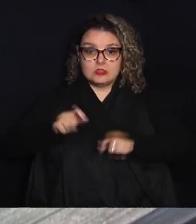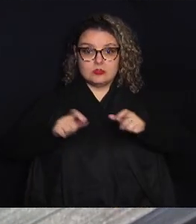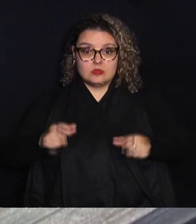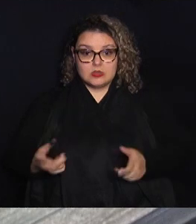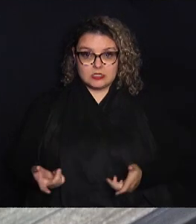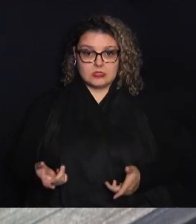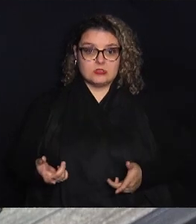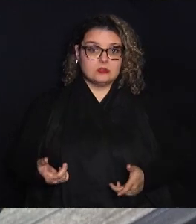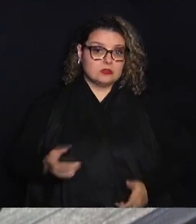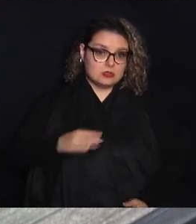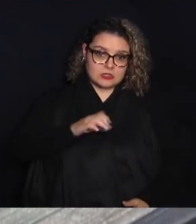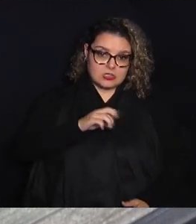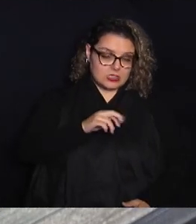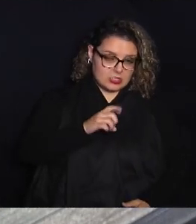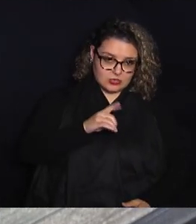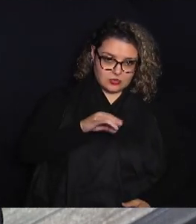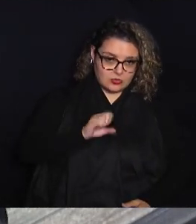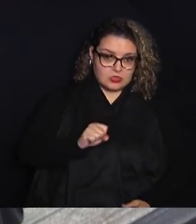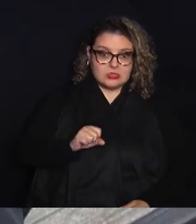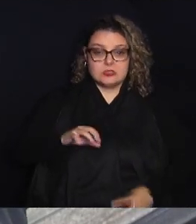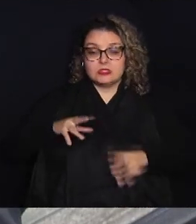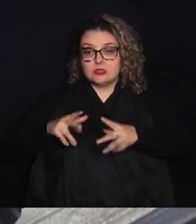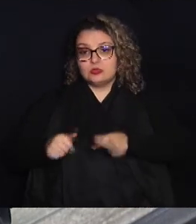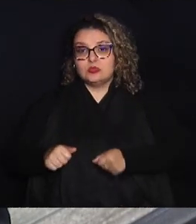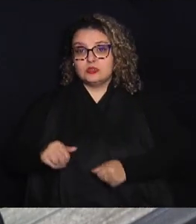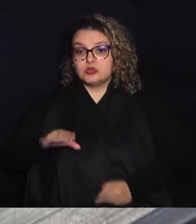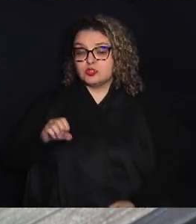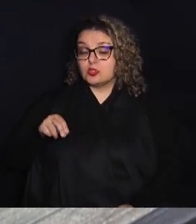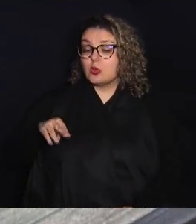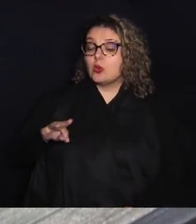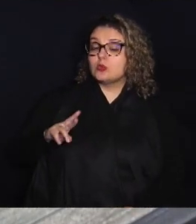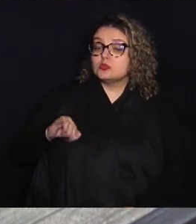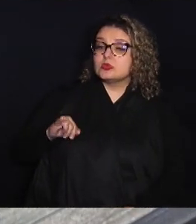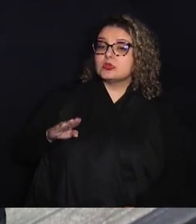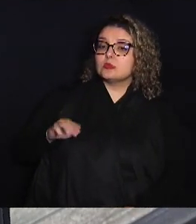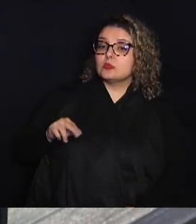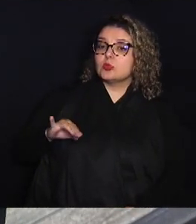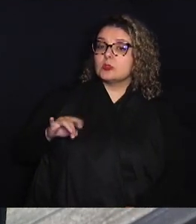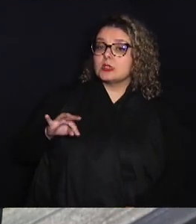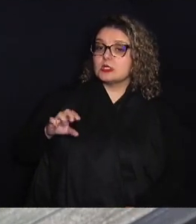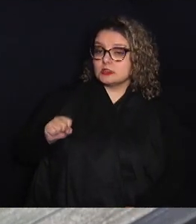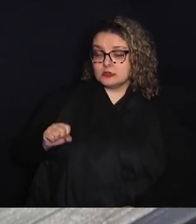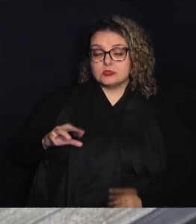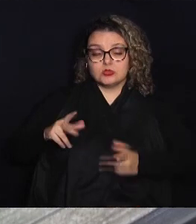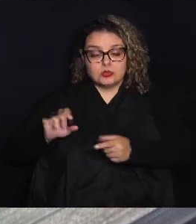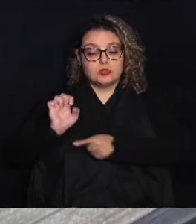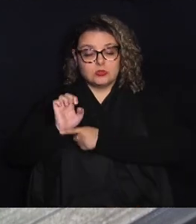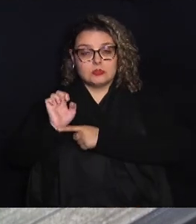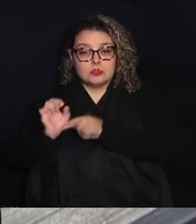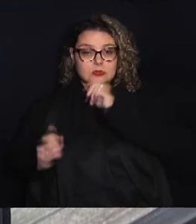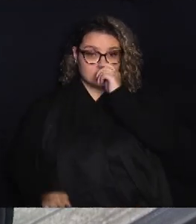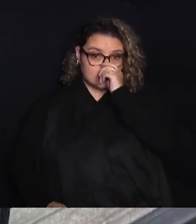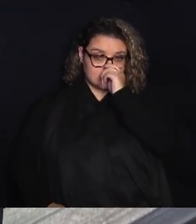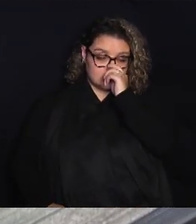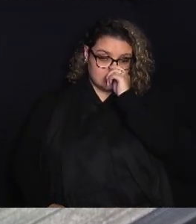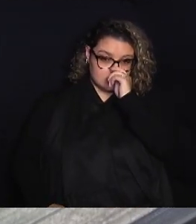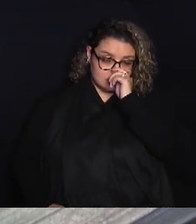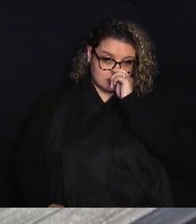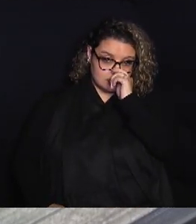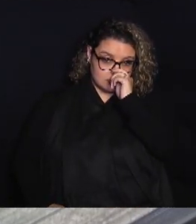os credores com os contribuintes de todo o estado essa ação de negociação tem